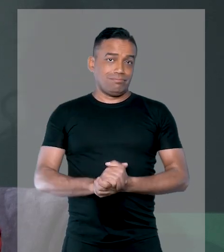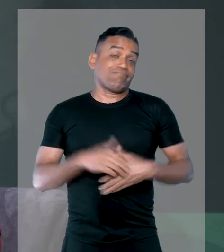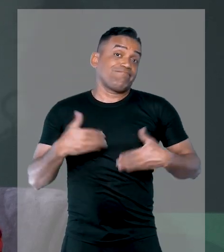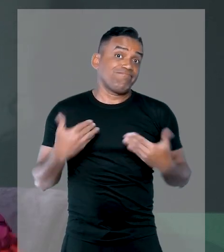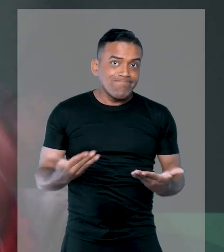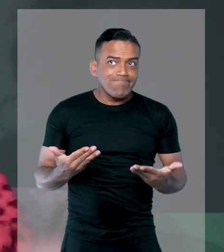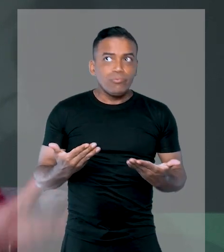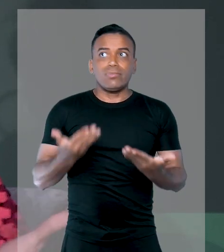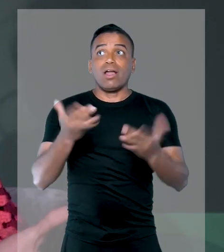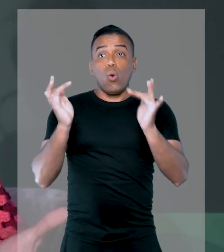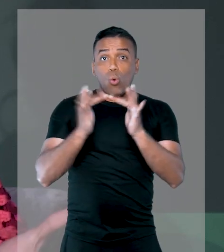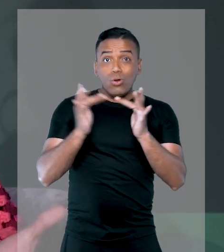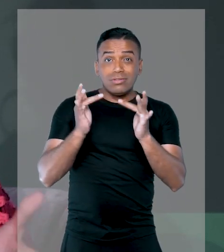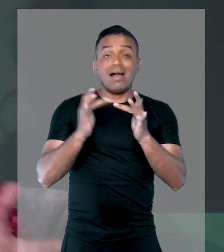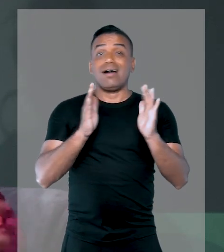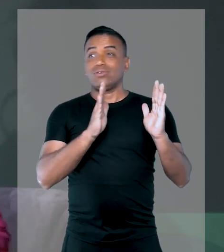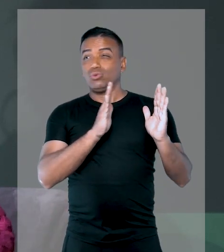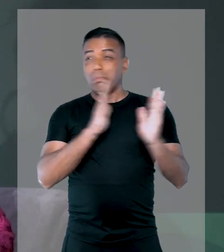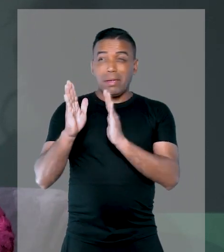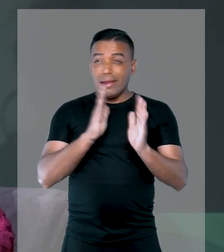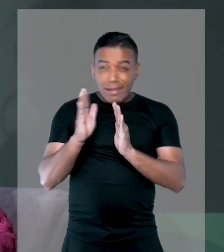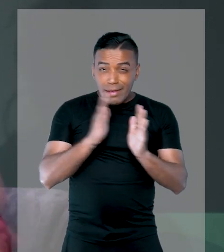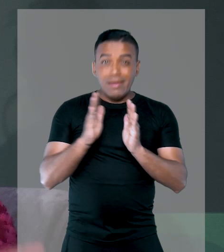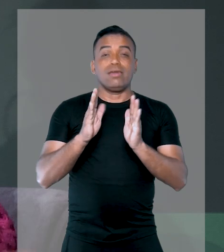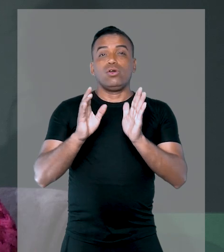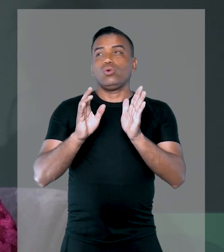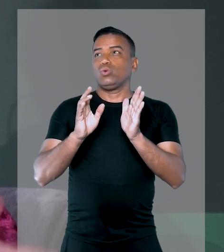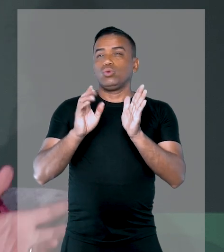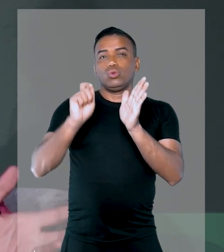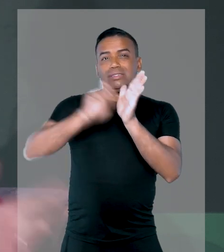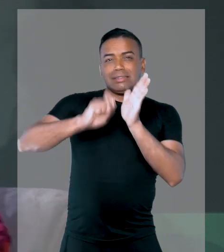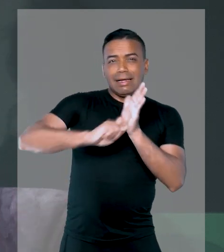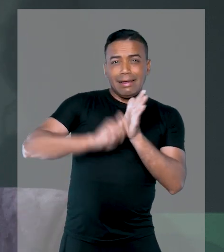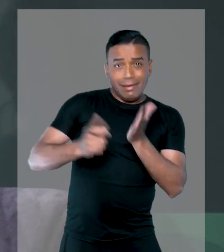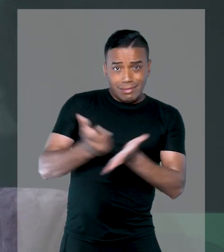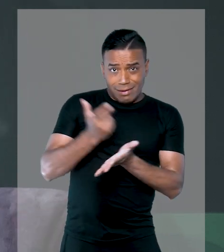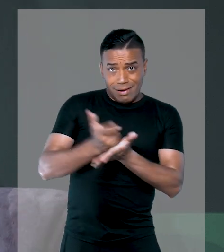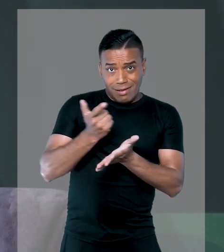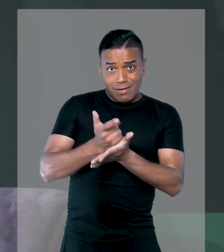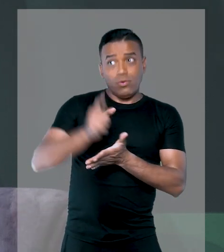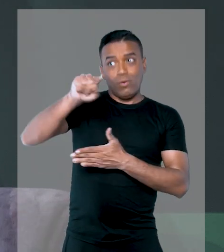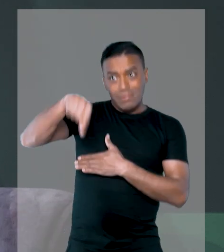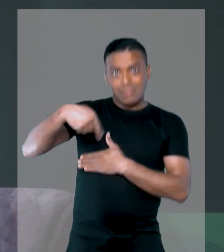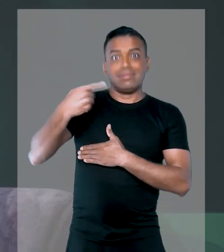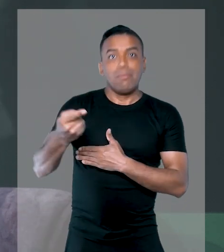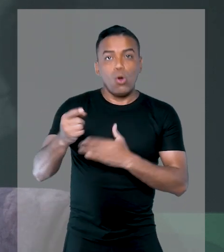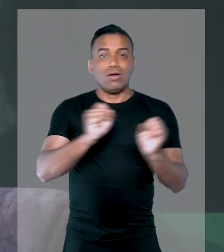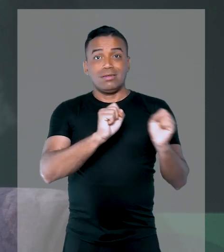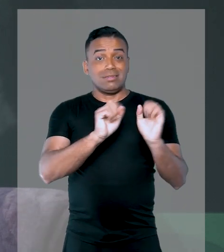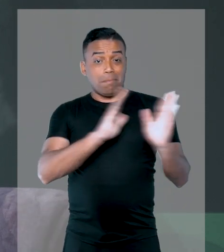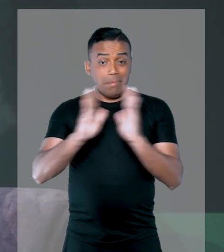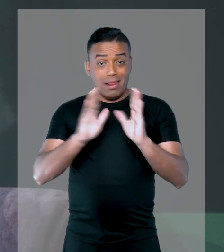E o contato com a minha avó durante a escrita do livro foi depois da